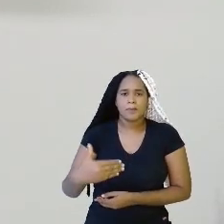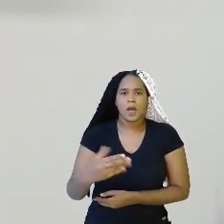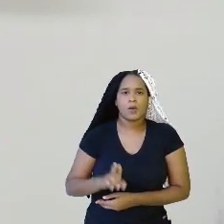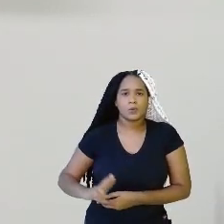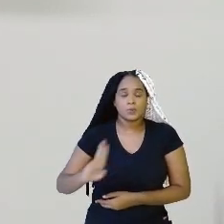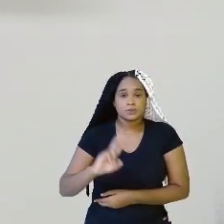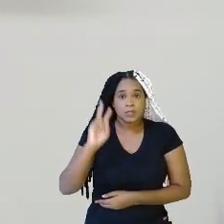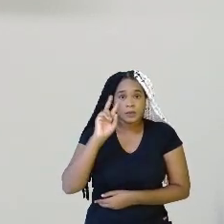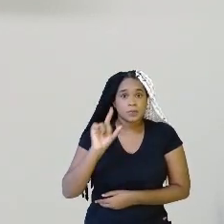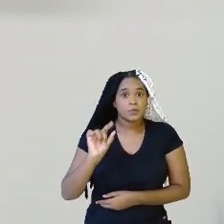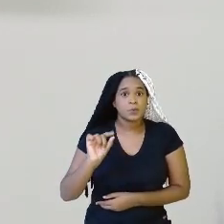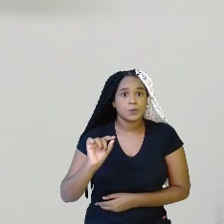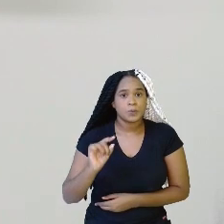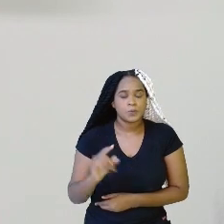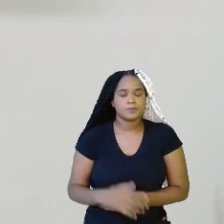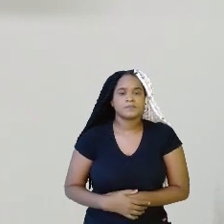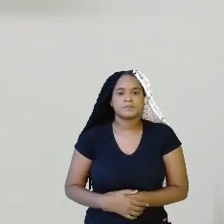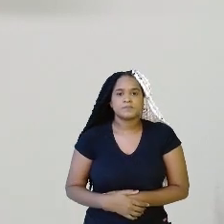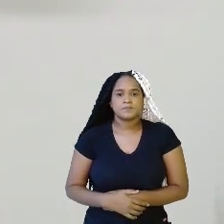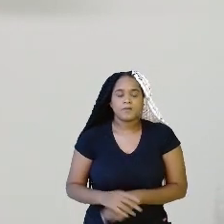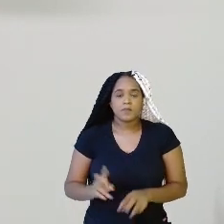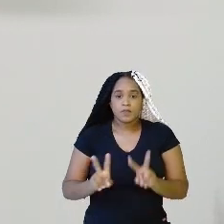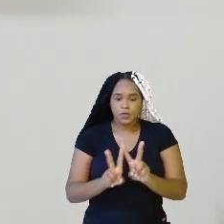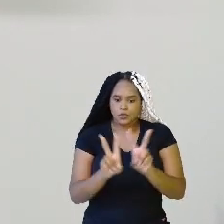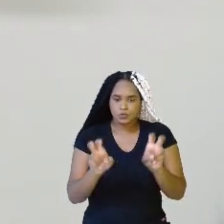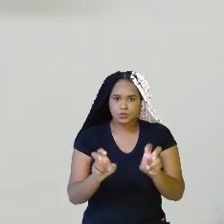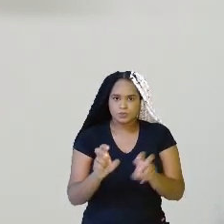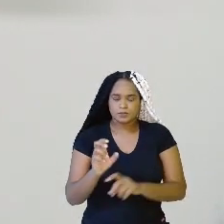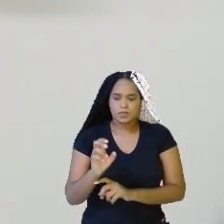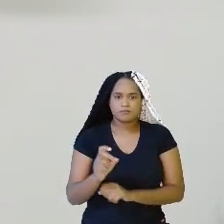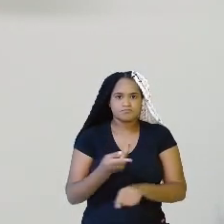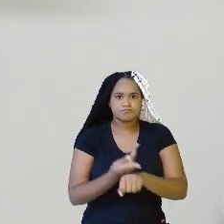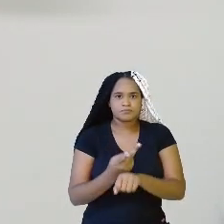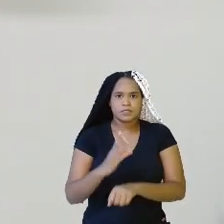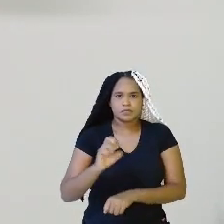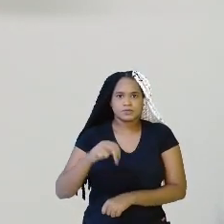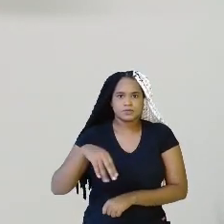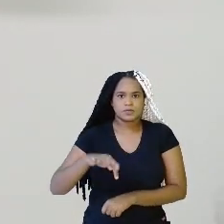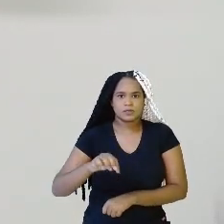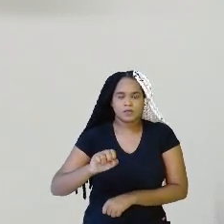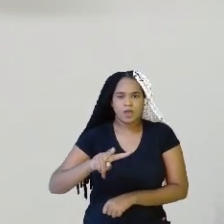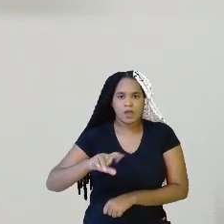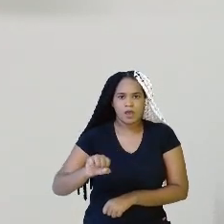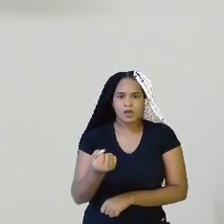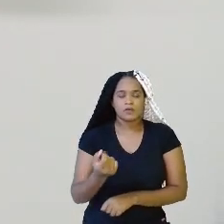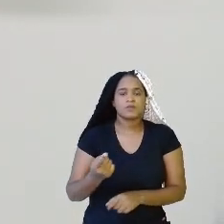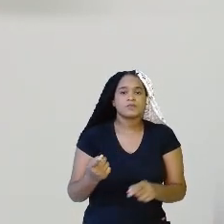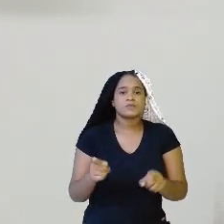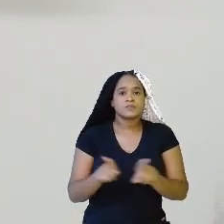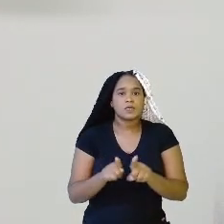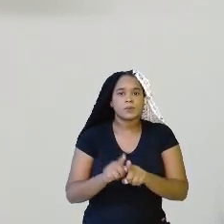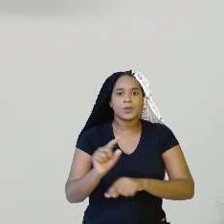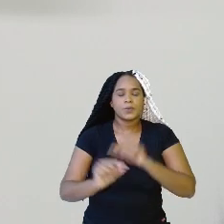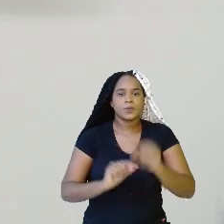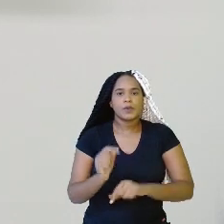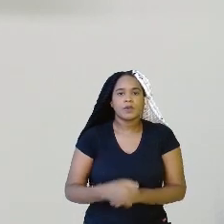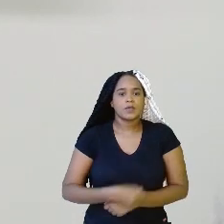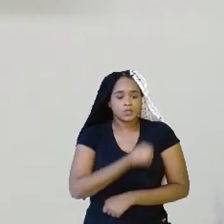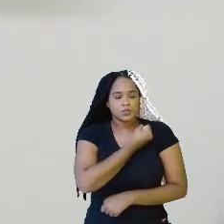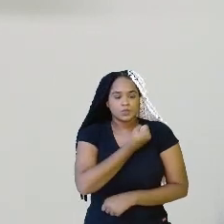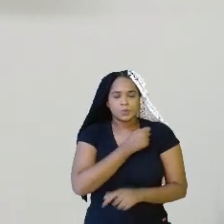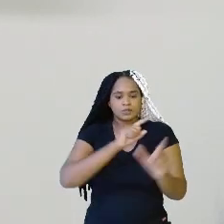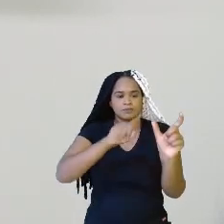quinto ano, quando a gente fala de centavos, a gente já está automaticamente falando de números